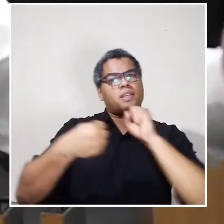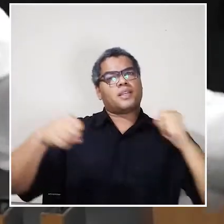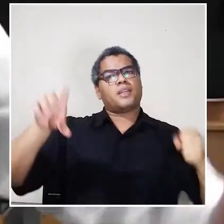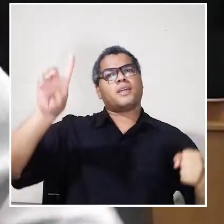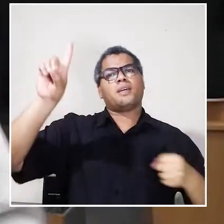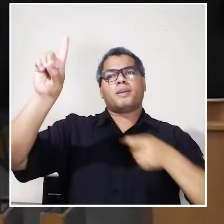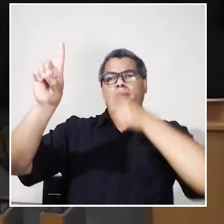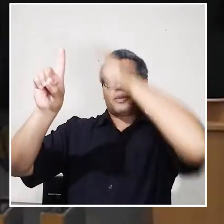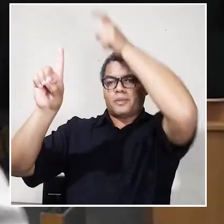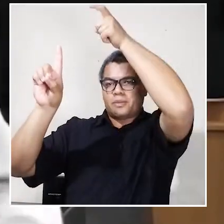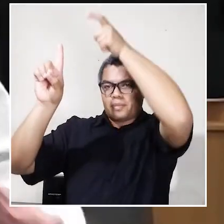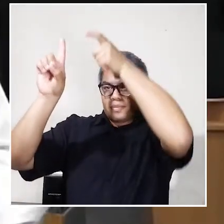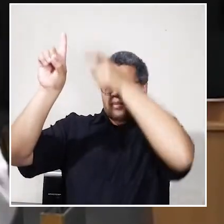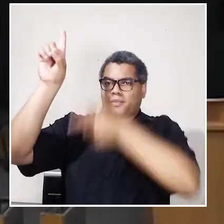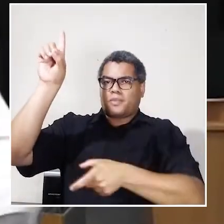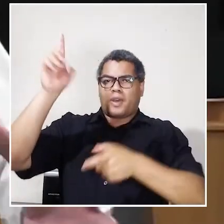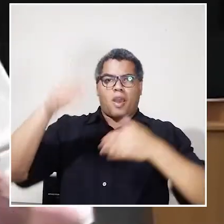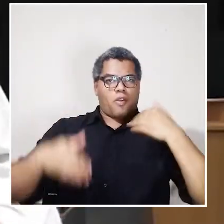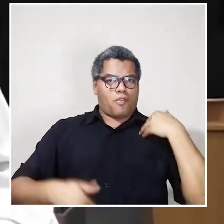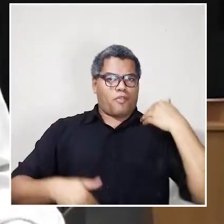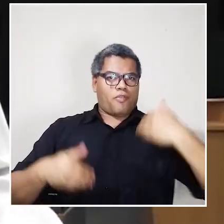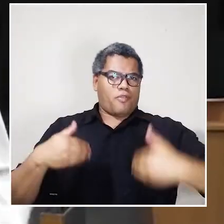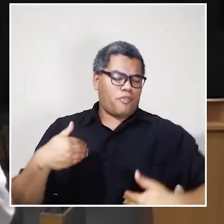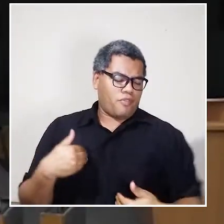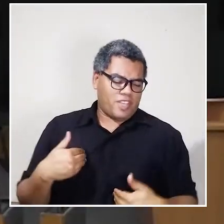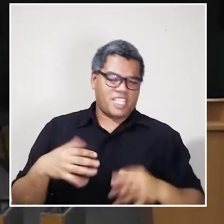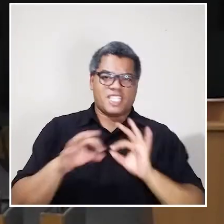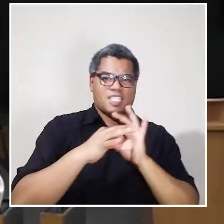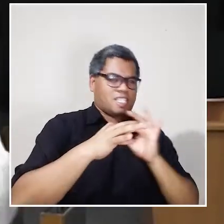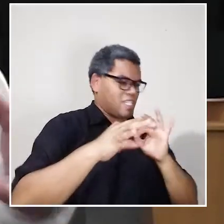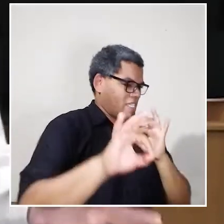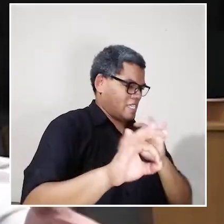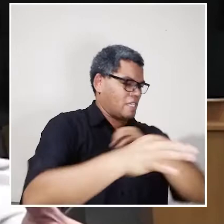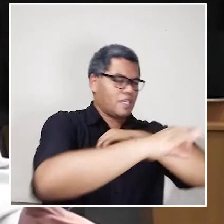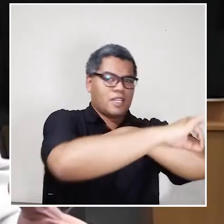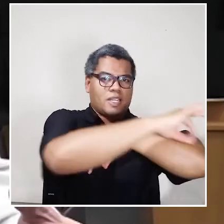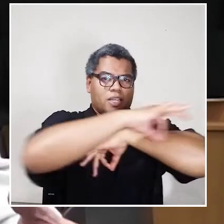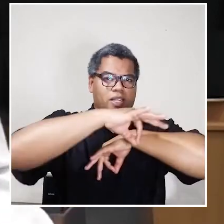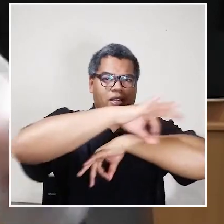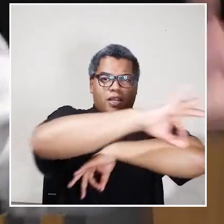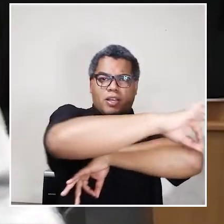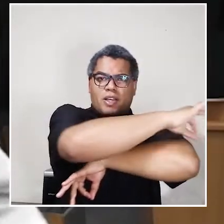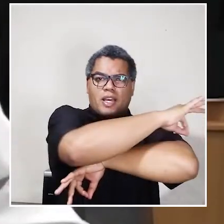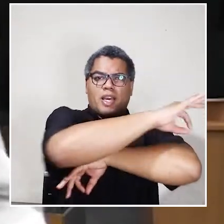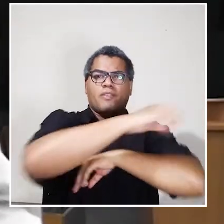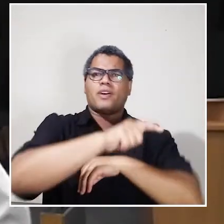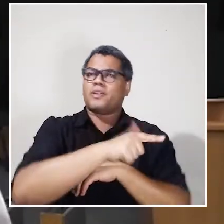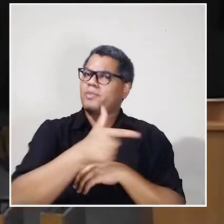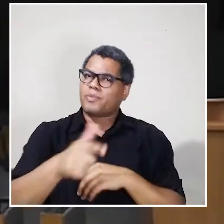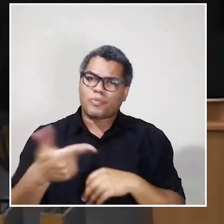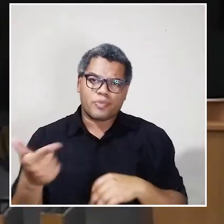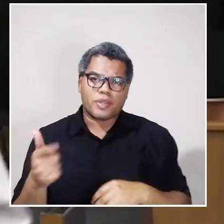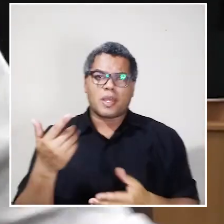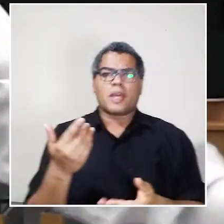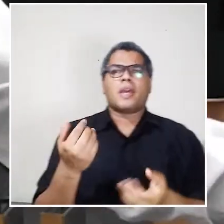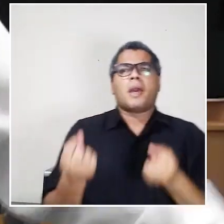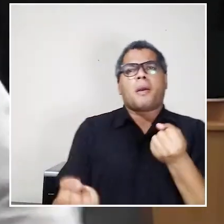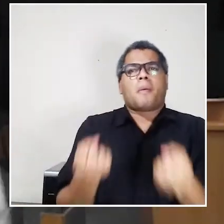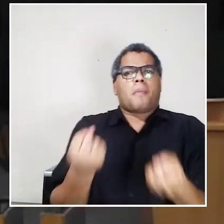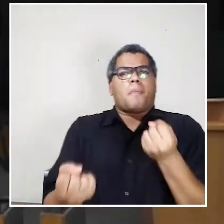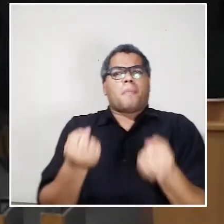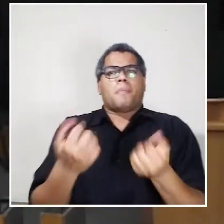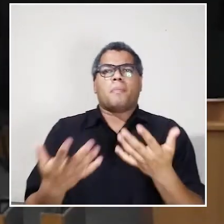seu tamanho mesmo. Não tamanho físico, não existe uma régua para medir Deus, uma fita métrica para medir Deus, balança